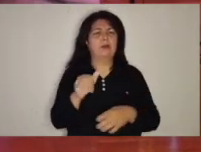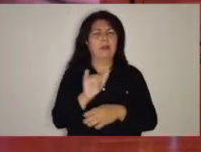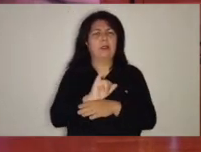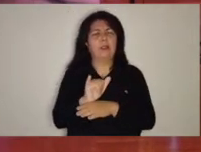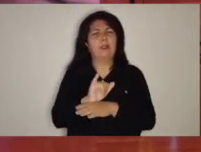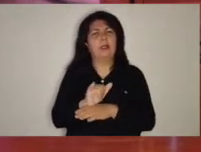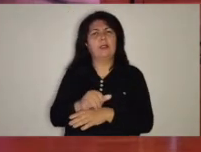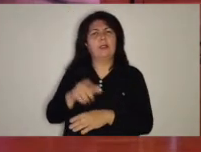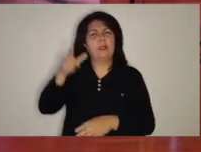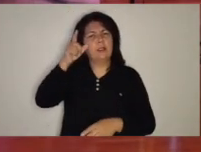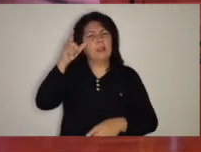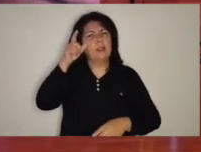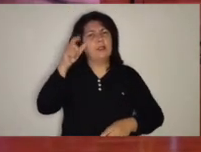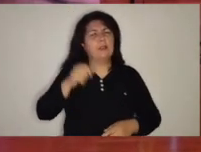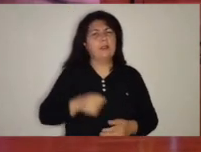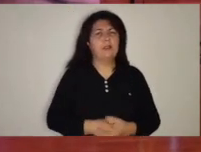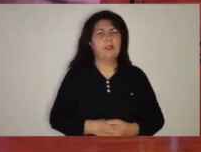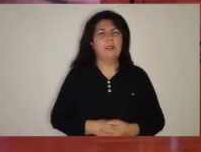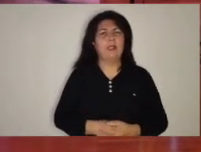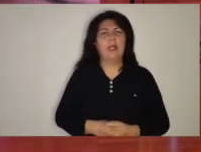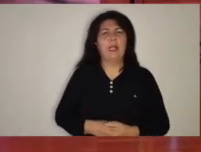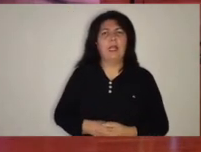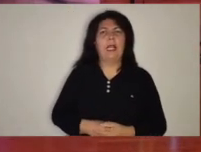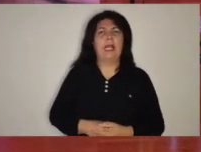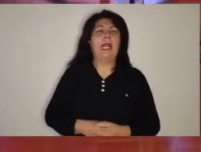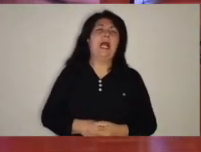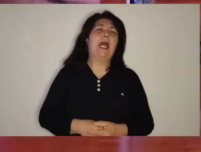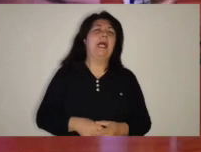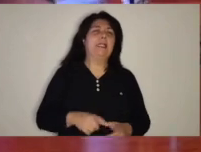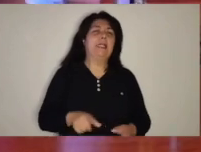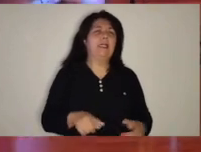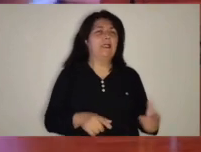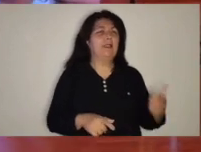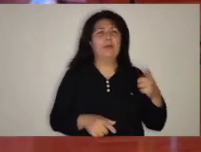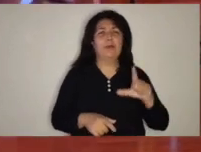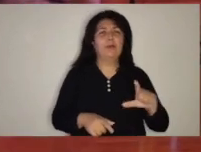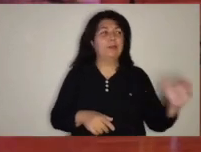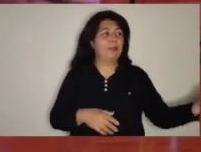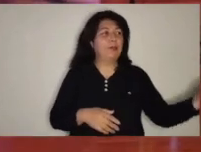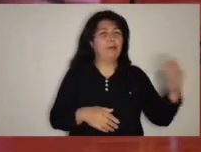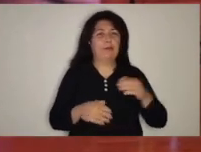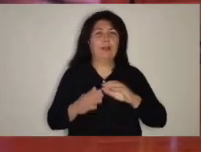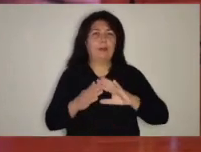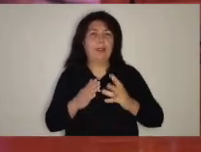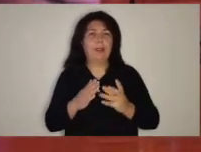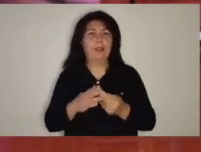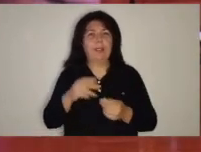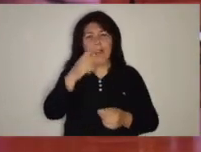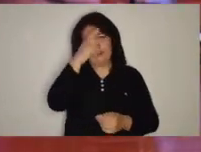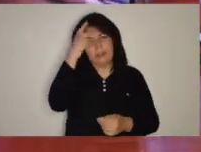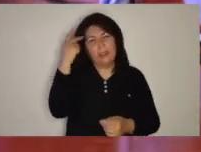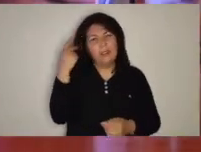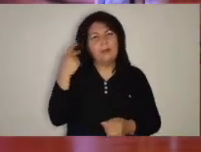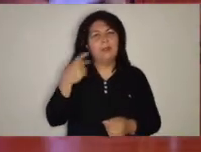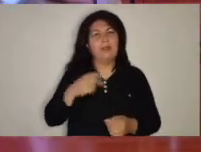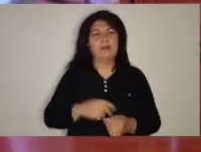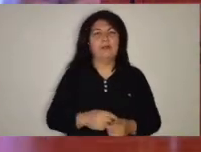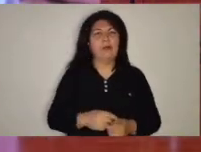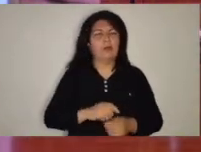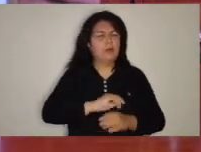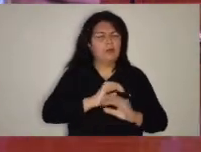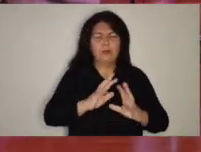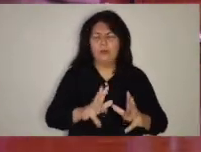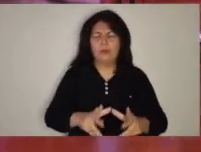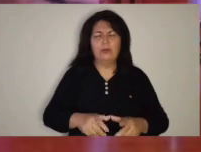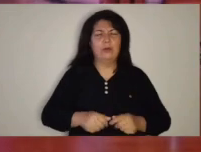aqueles que por motivo qualquer não pode estar aqui na tua casa, Pai. Que o teu Espírito sonda